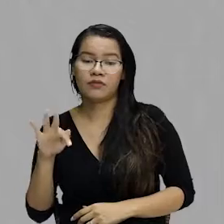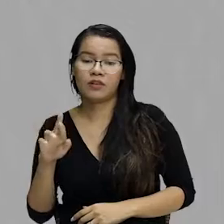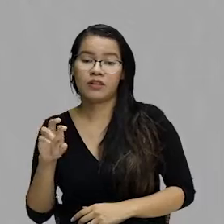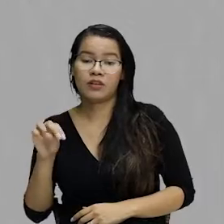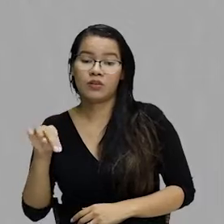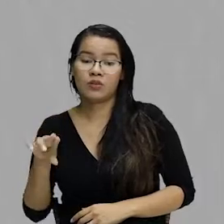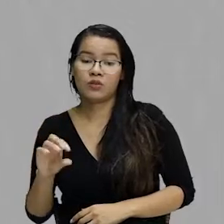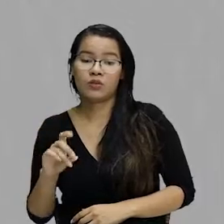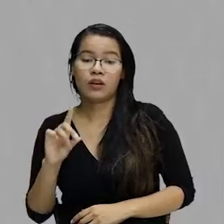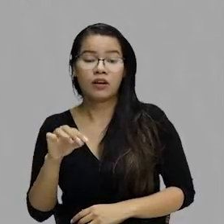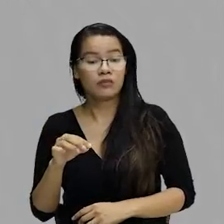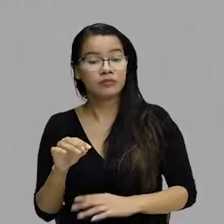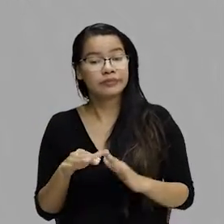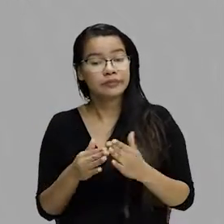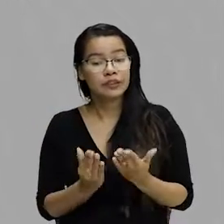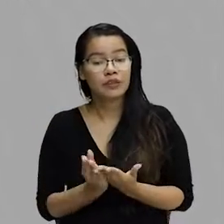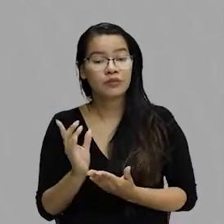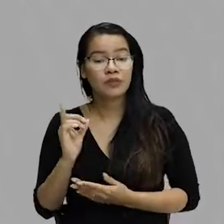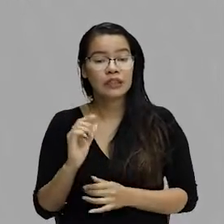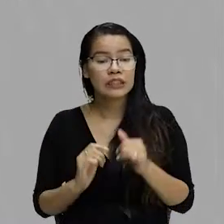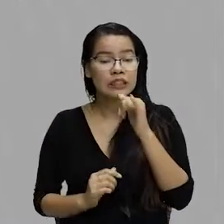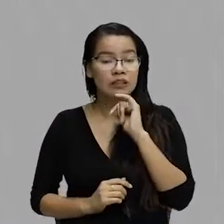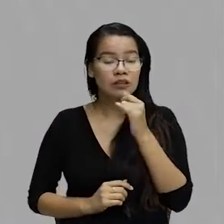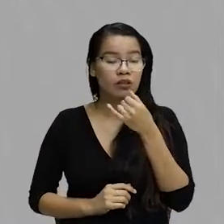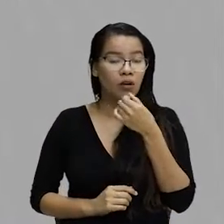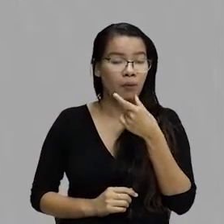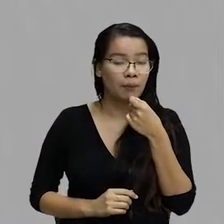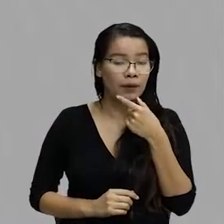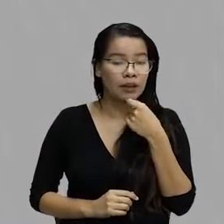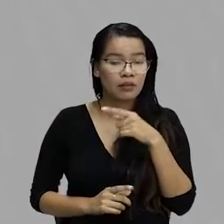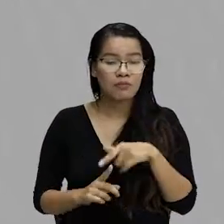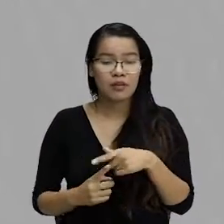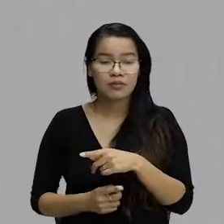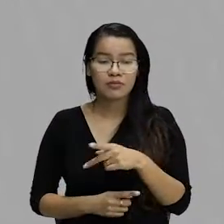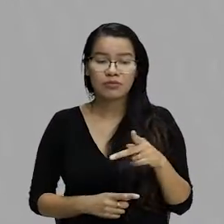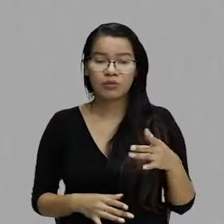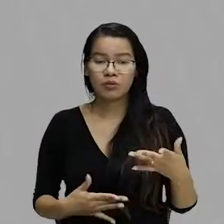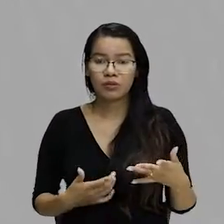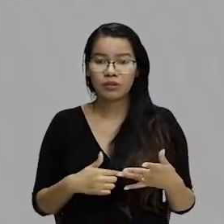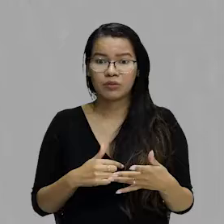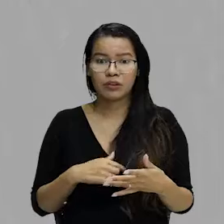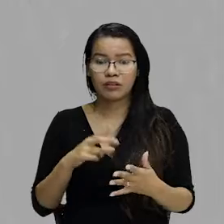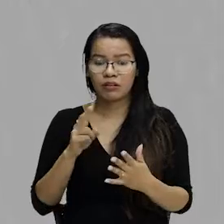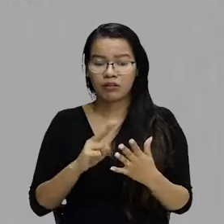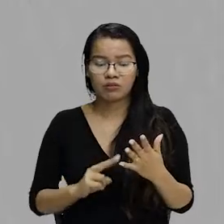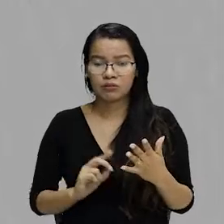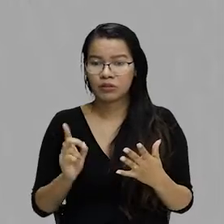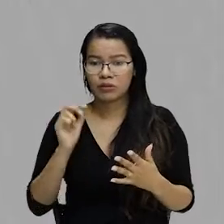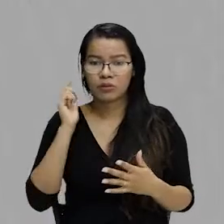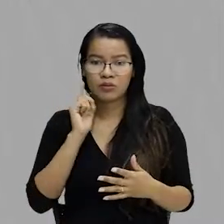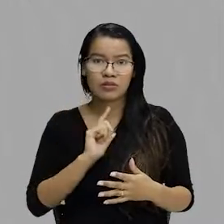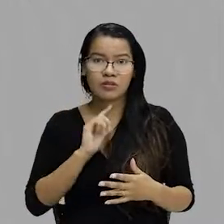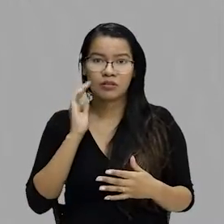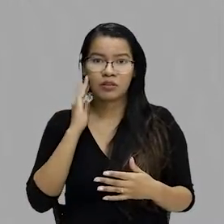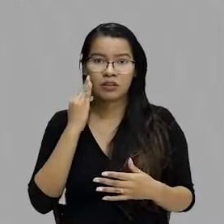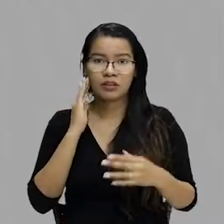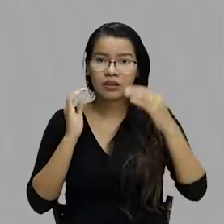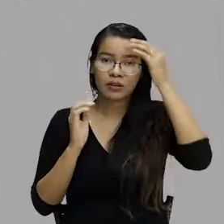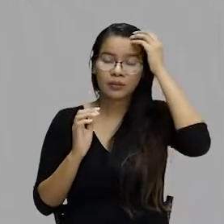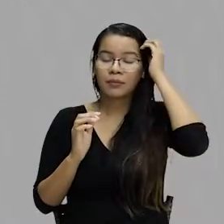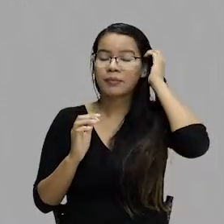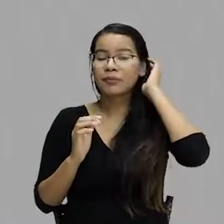comédia, mas ele tem um tom de comédia, de deboche. Mas, professor, quando eu leio aquilo, eu não consigo entender, porque o teu processo